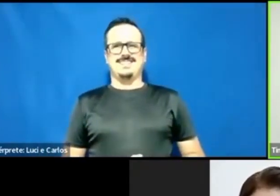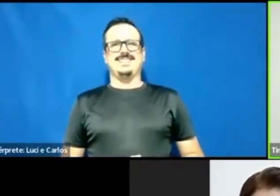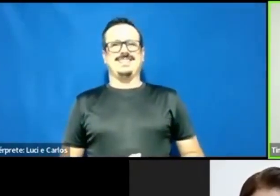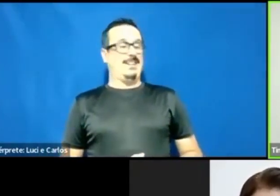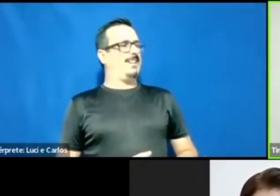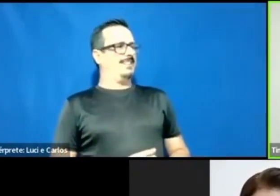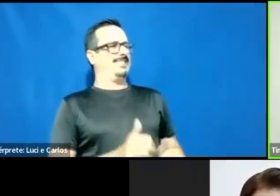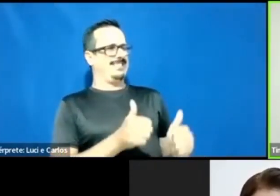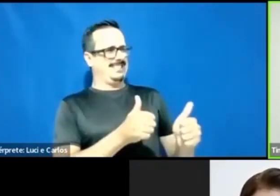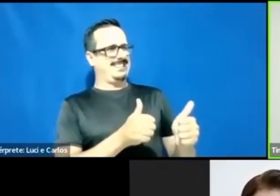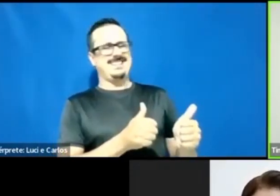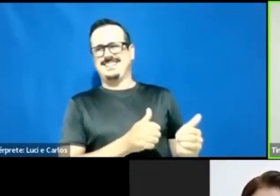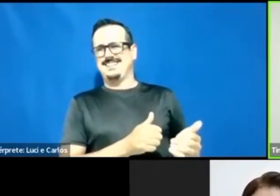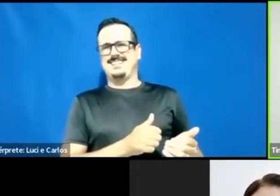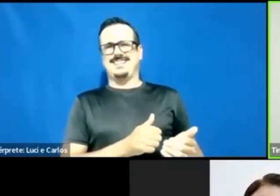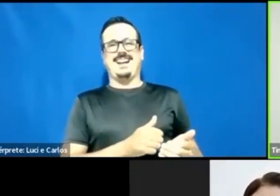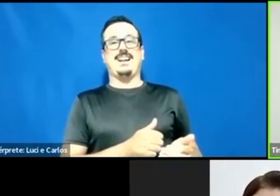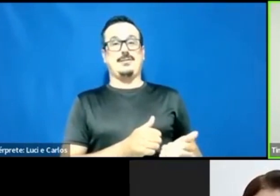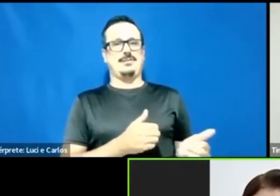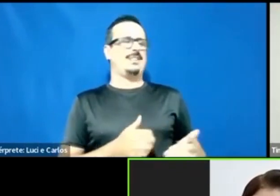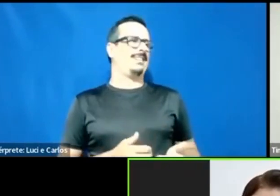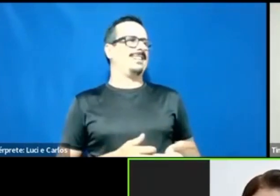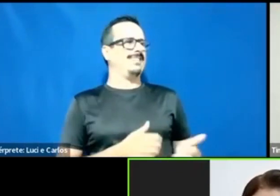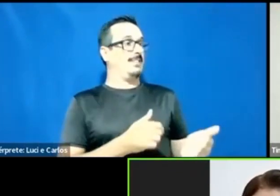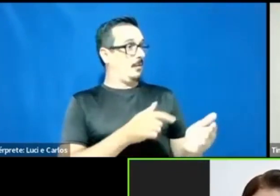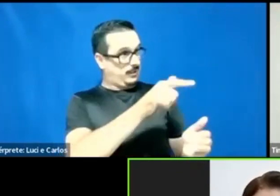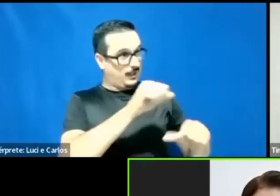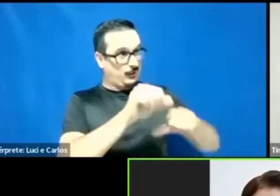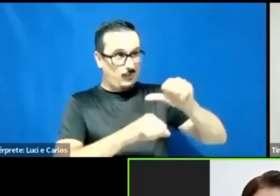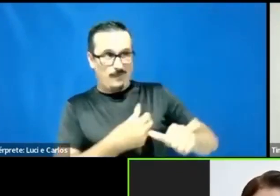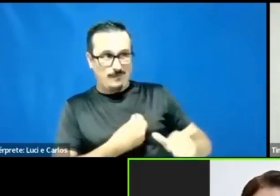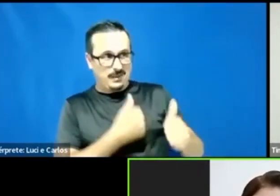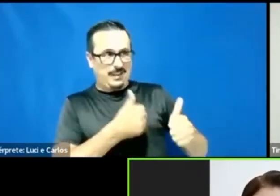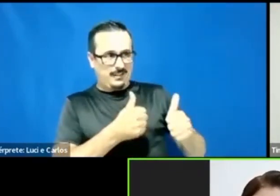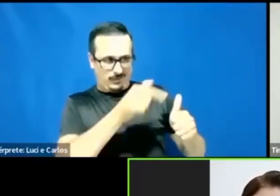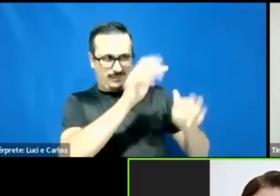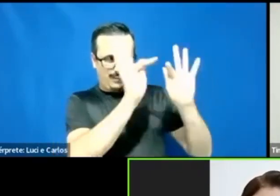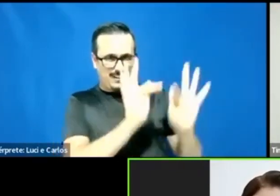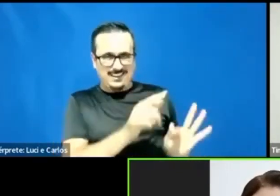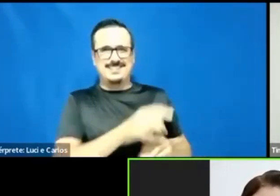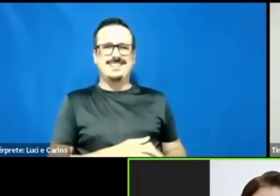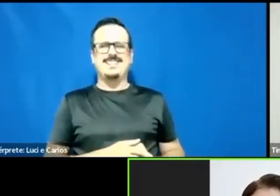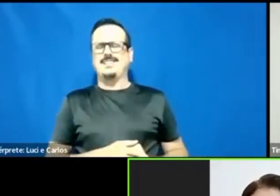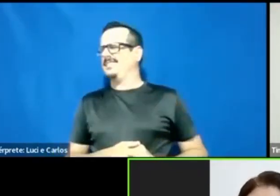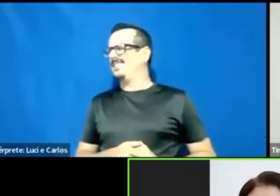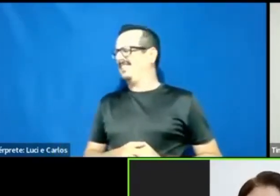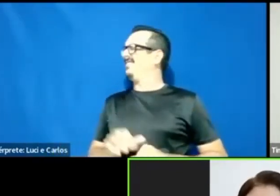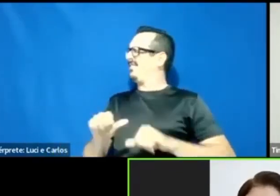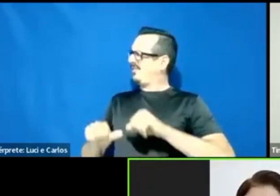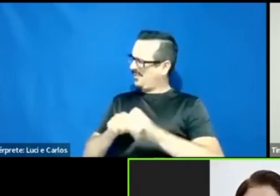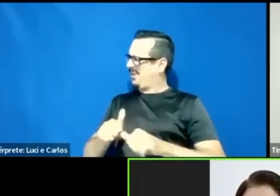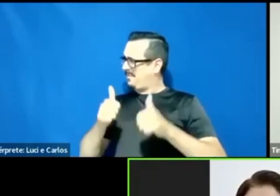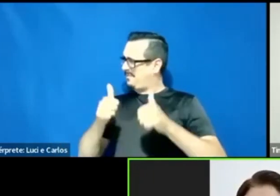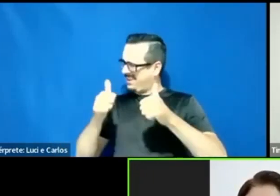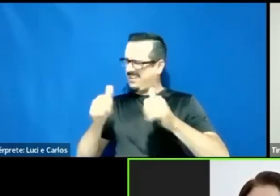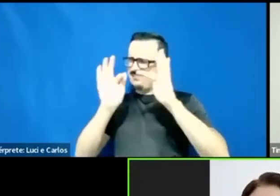você está feliz? Como mudou, senhor Orlando? Porque, assim, quando a